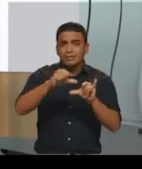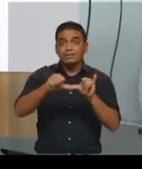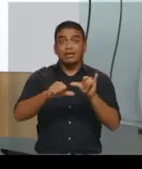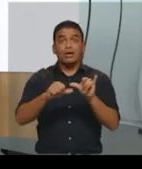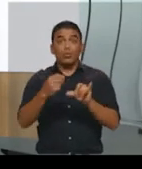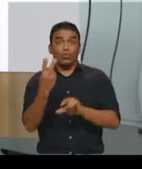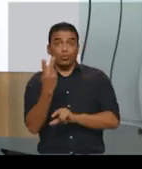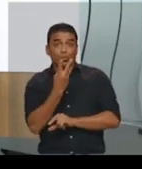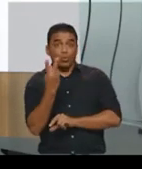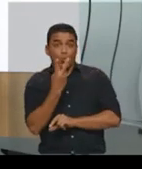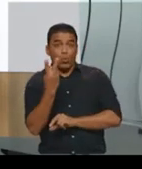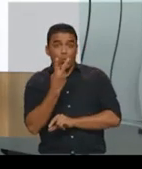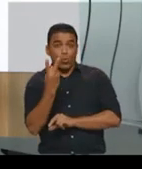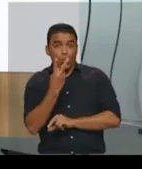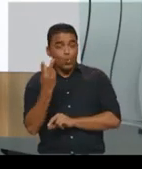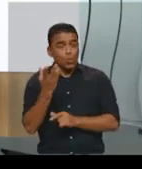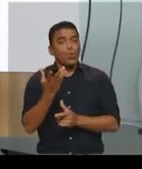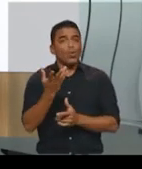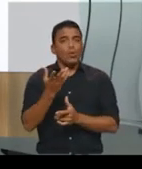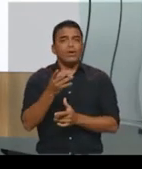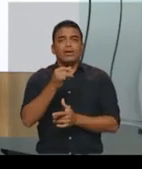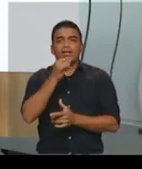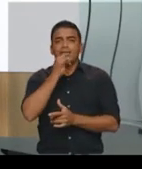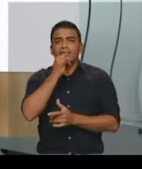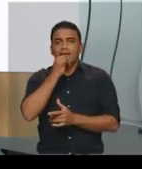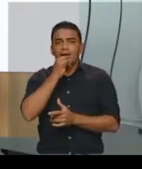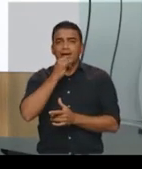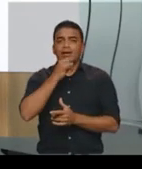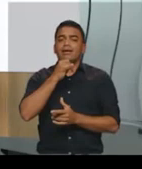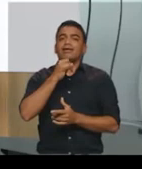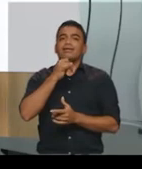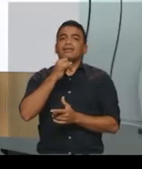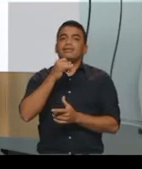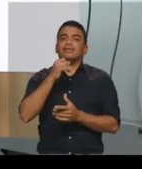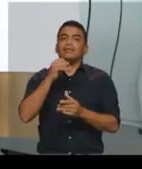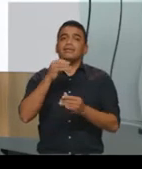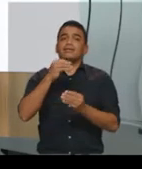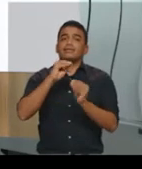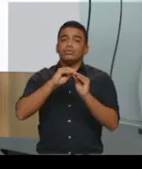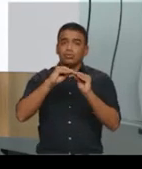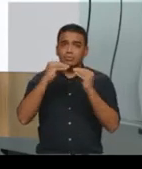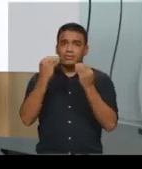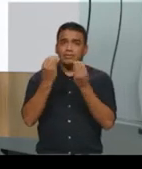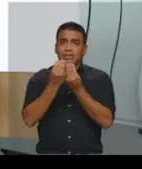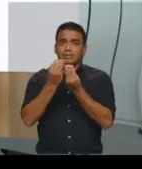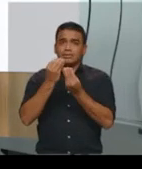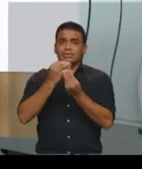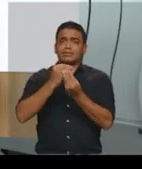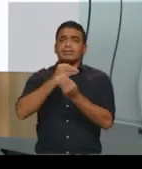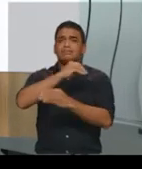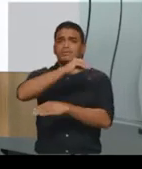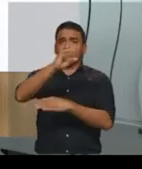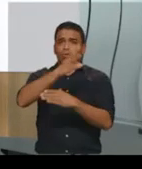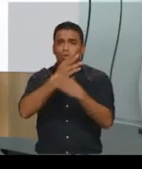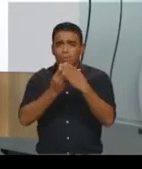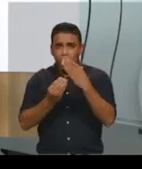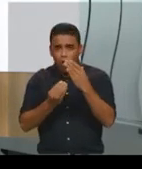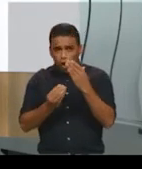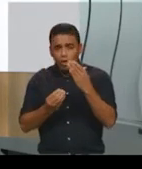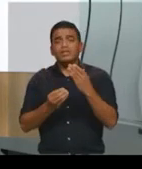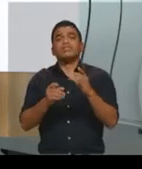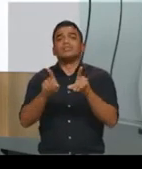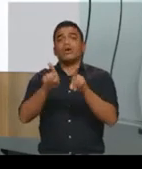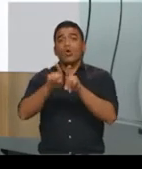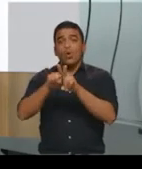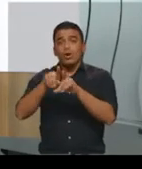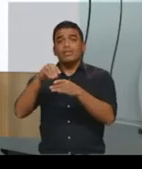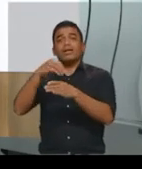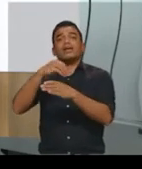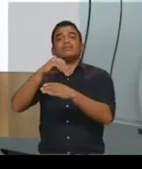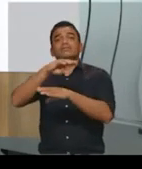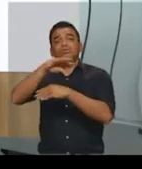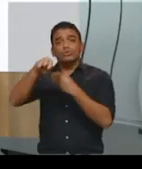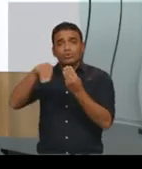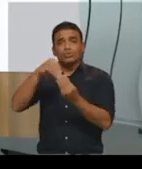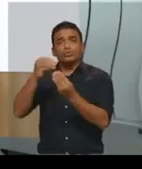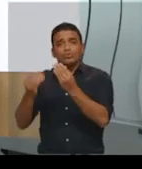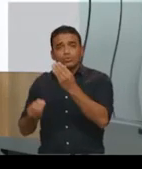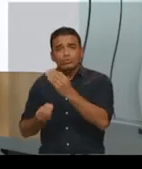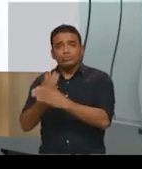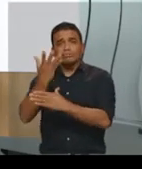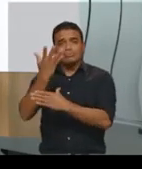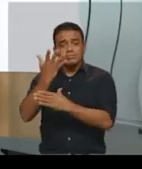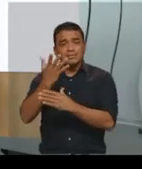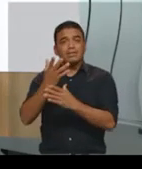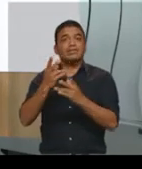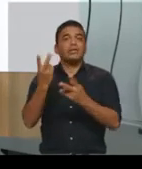dupla troca, quando eu tenho uma substância composta com outra composta e há então a dupla